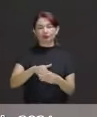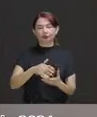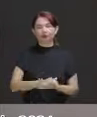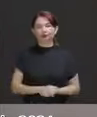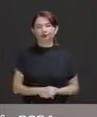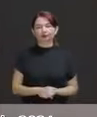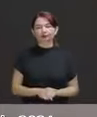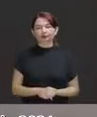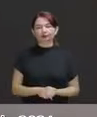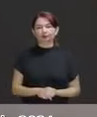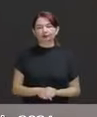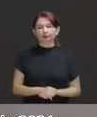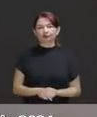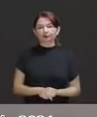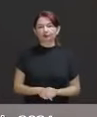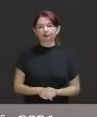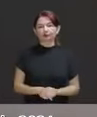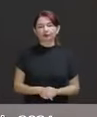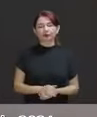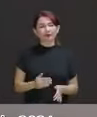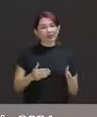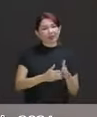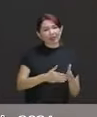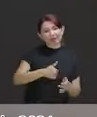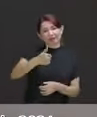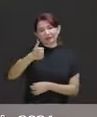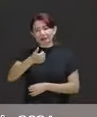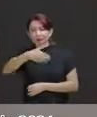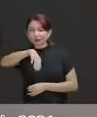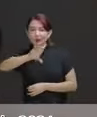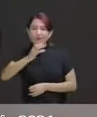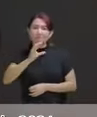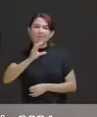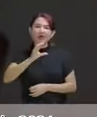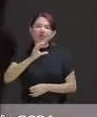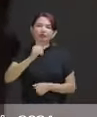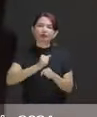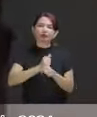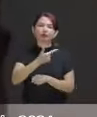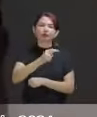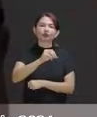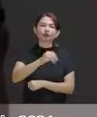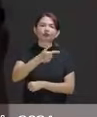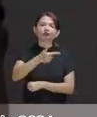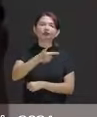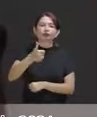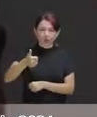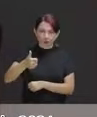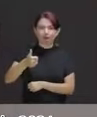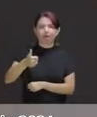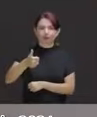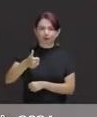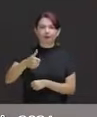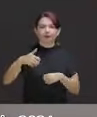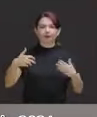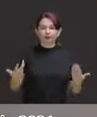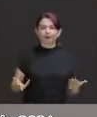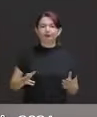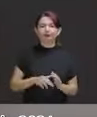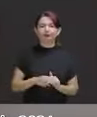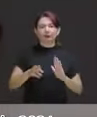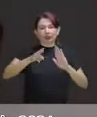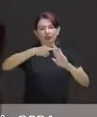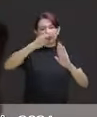de 1997, será até 1º de março de 2021. A